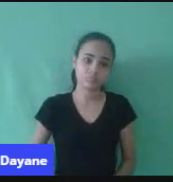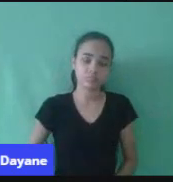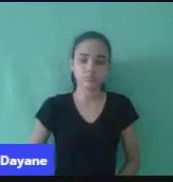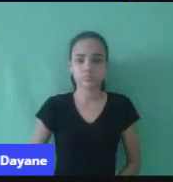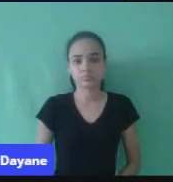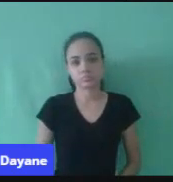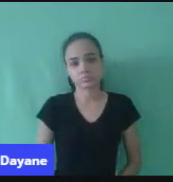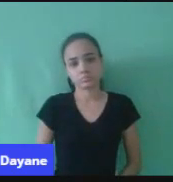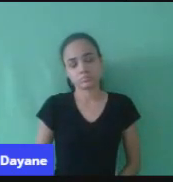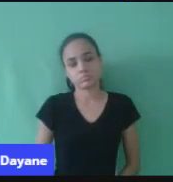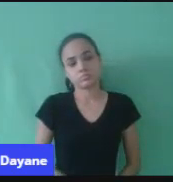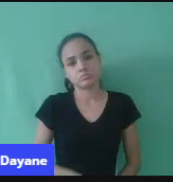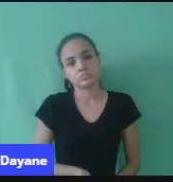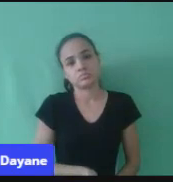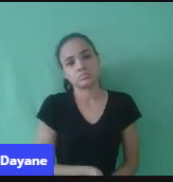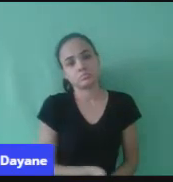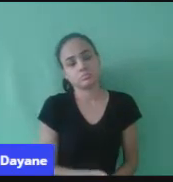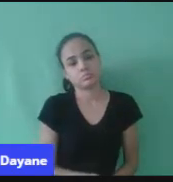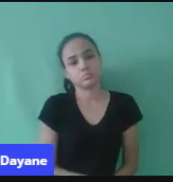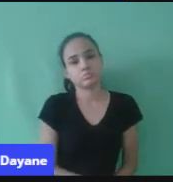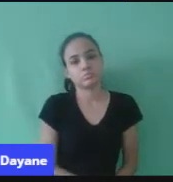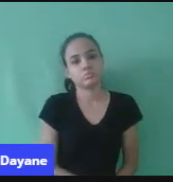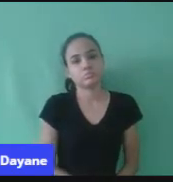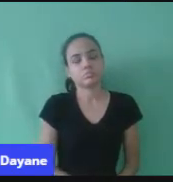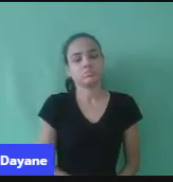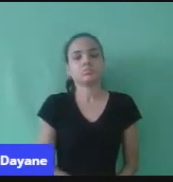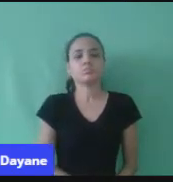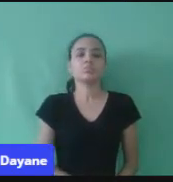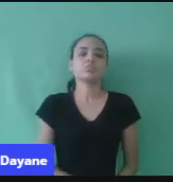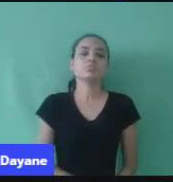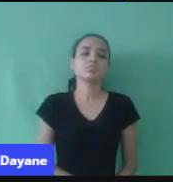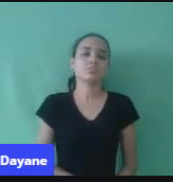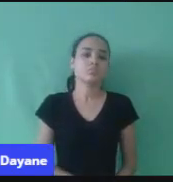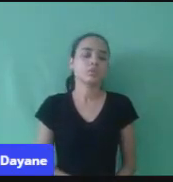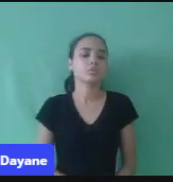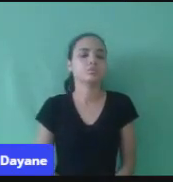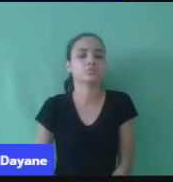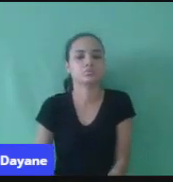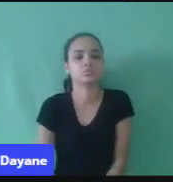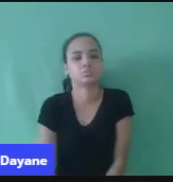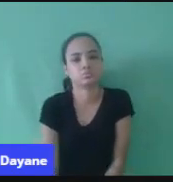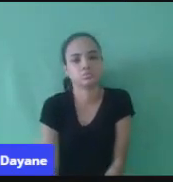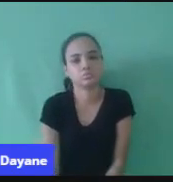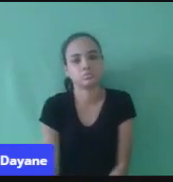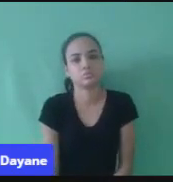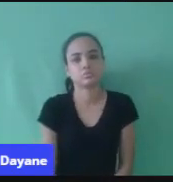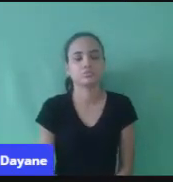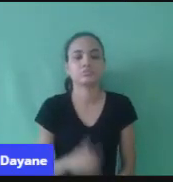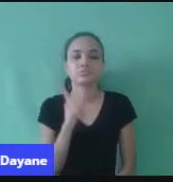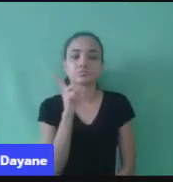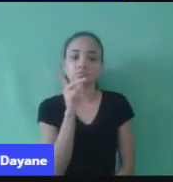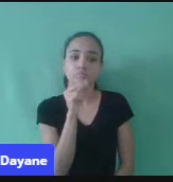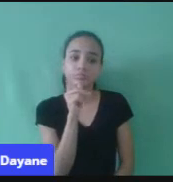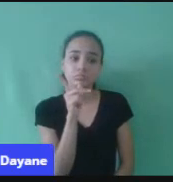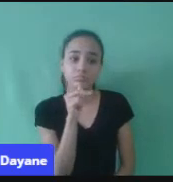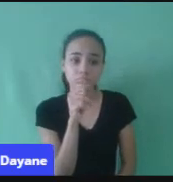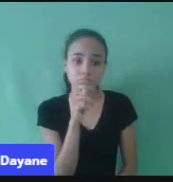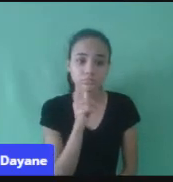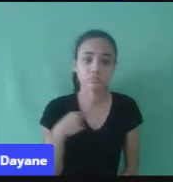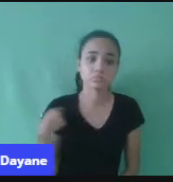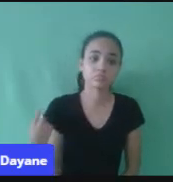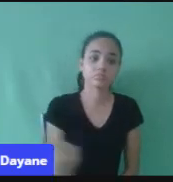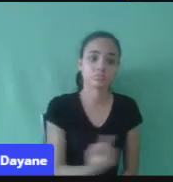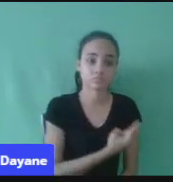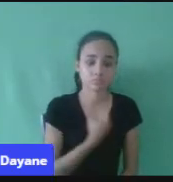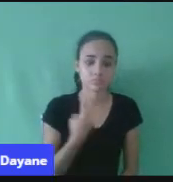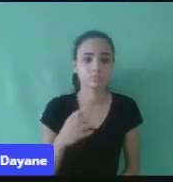Aí fica bem claro, né, a nossa hidrografia. Nosso Campo Grande é bem servida de águas, né? Então, nós estamos,